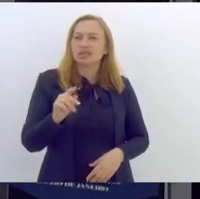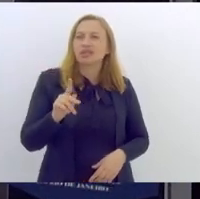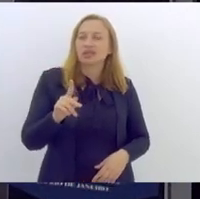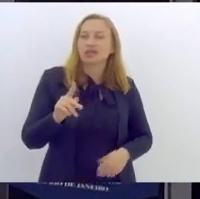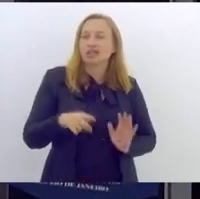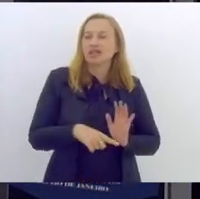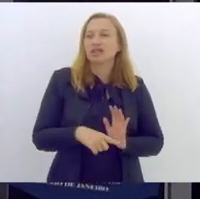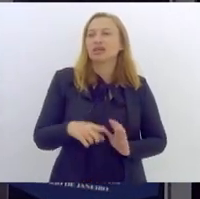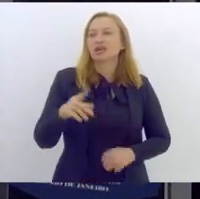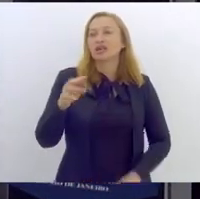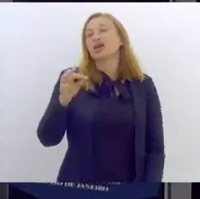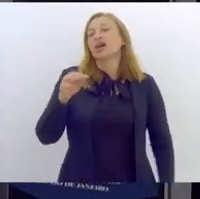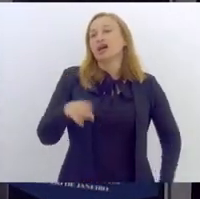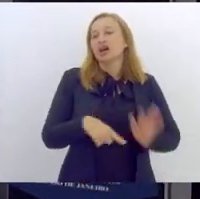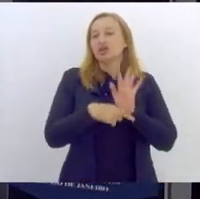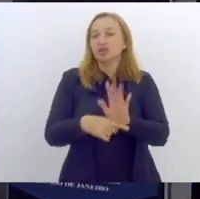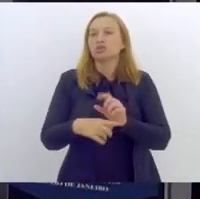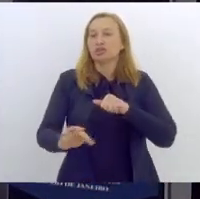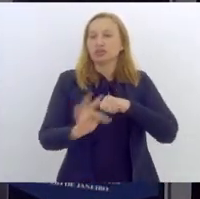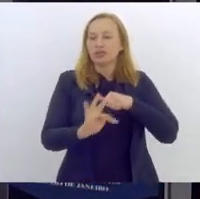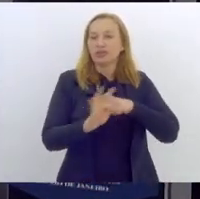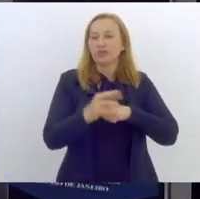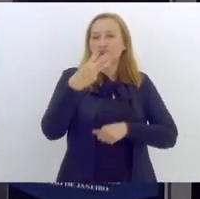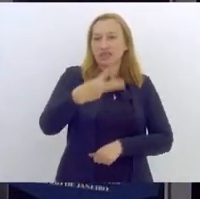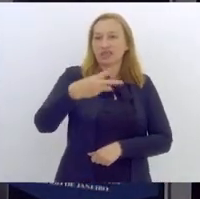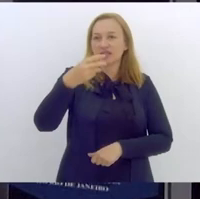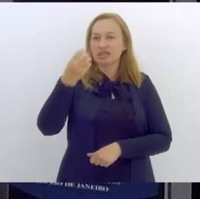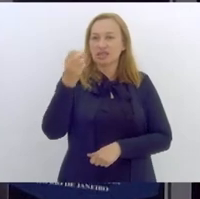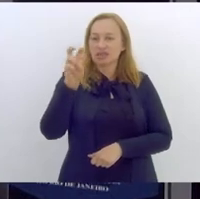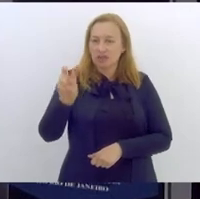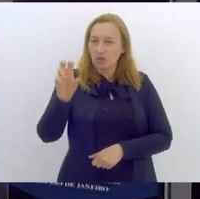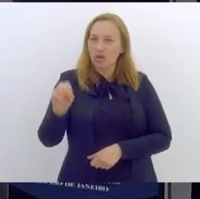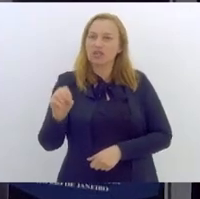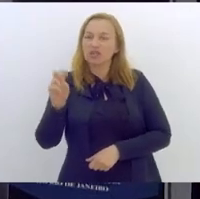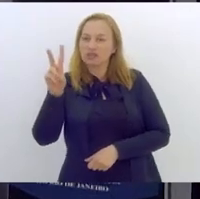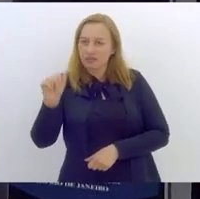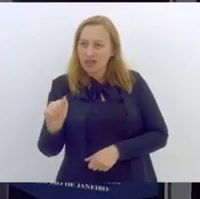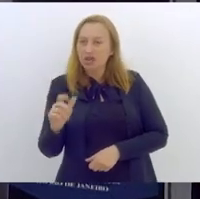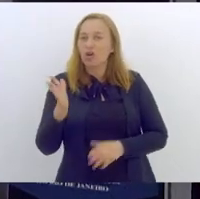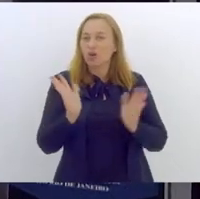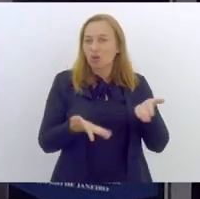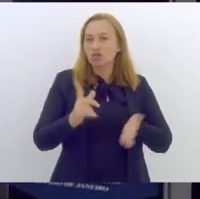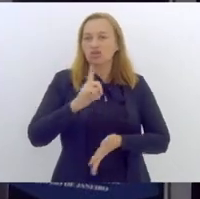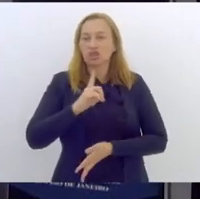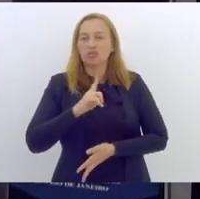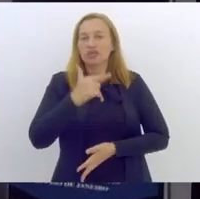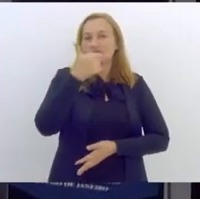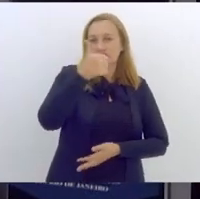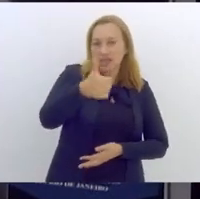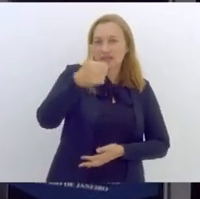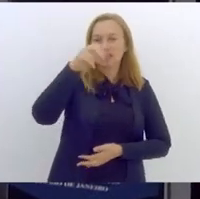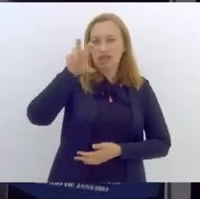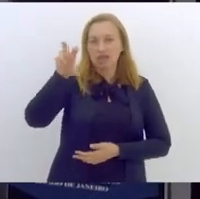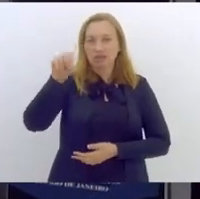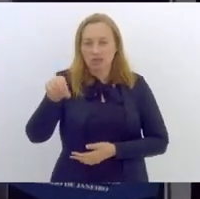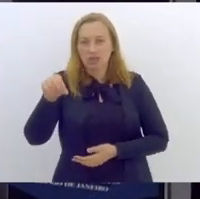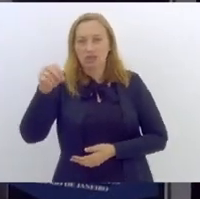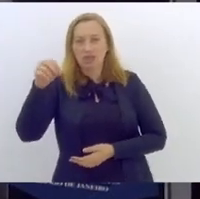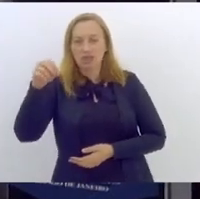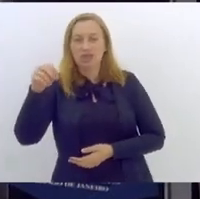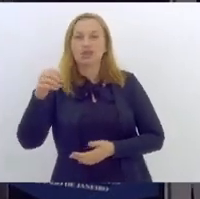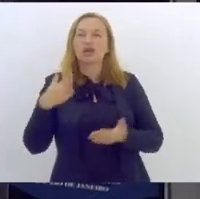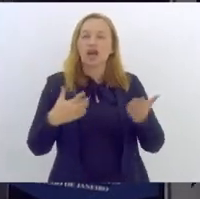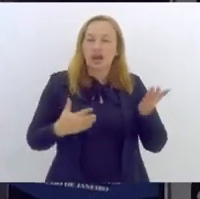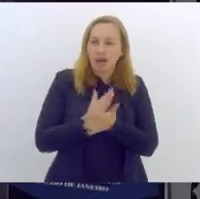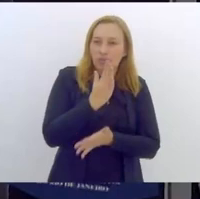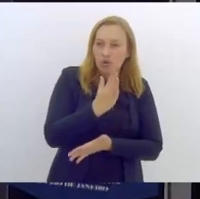de perito criminal 350 vagas hoje nós temos 153 candidatos de auxiliar aprovados em todas as fases do